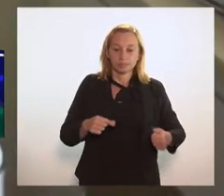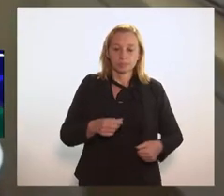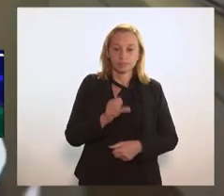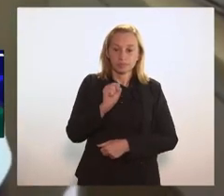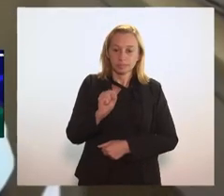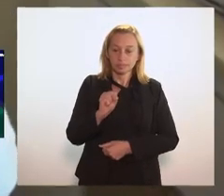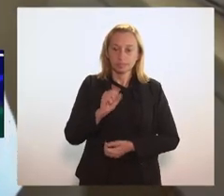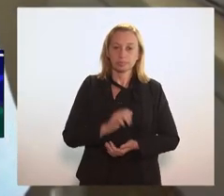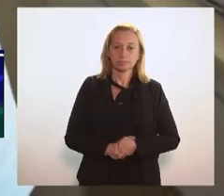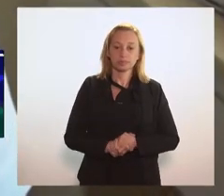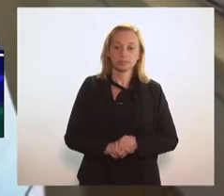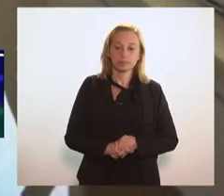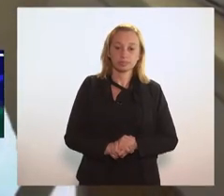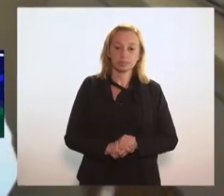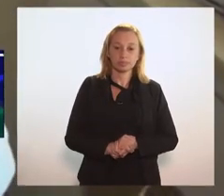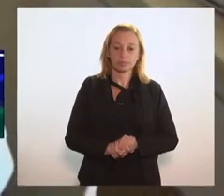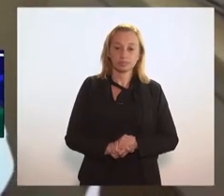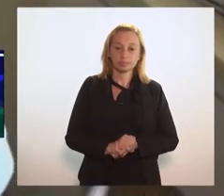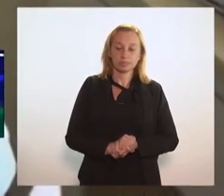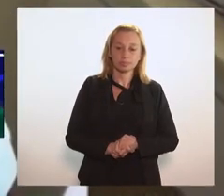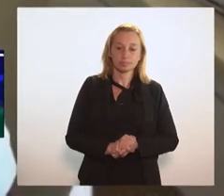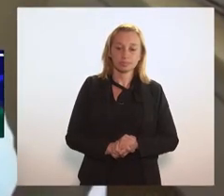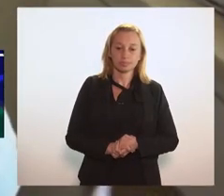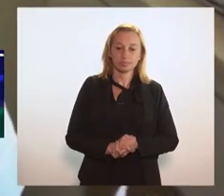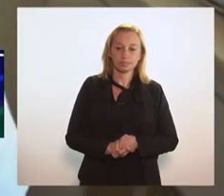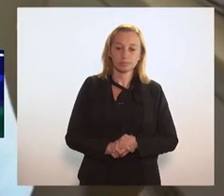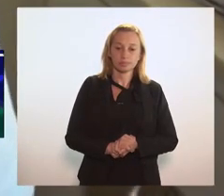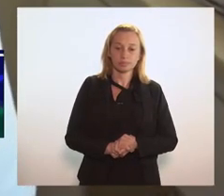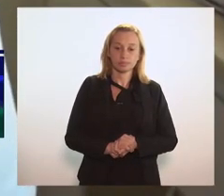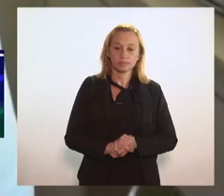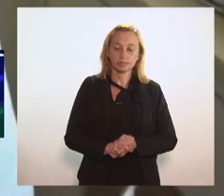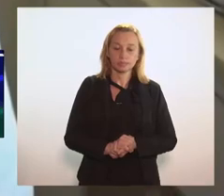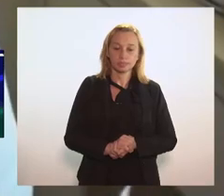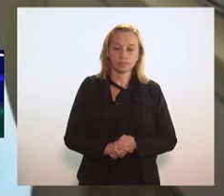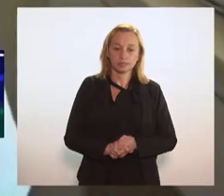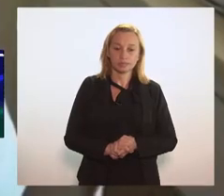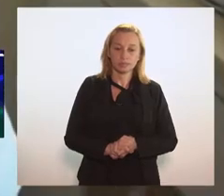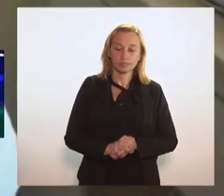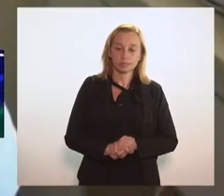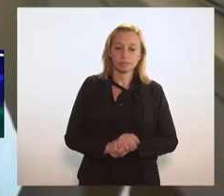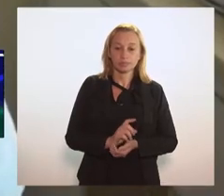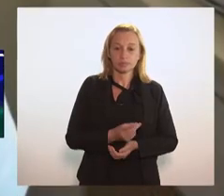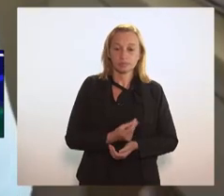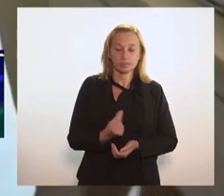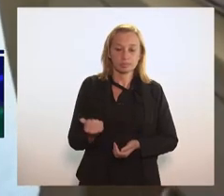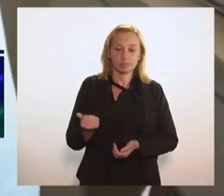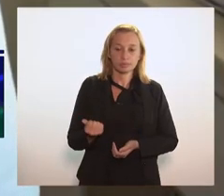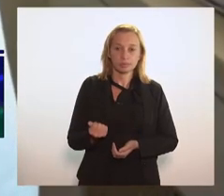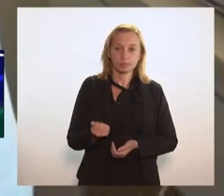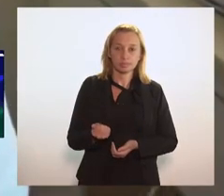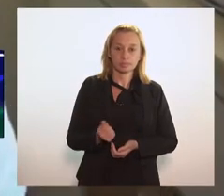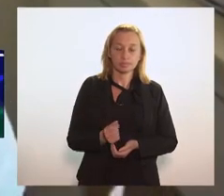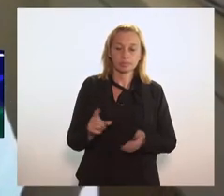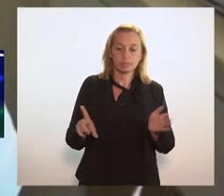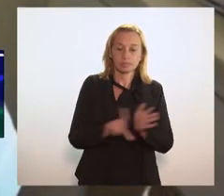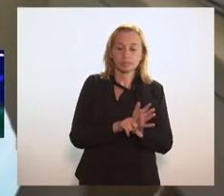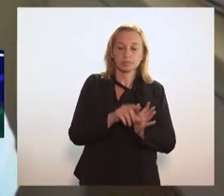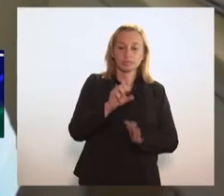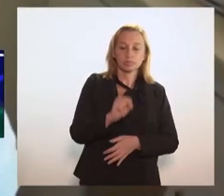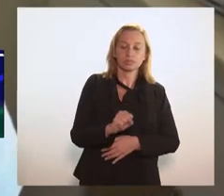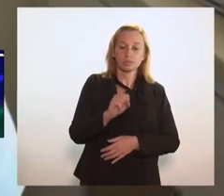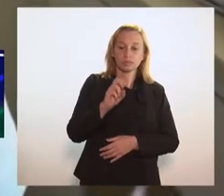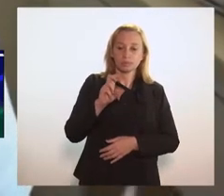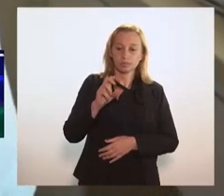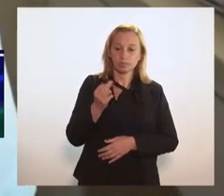8º é totalmente ilegal, porque ele quer sair fora da lei 8.645